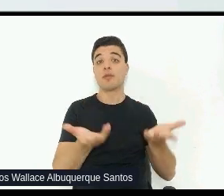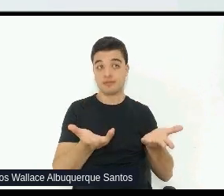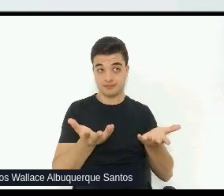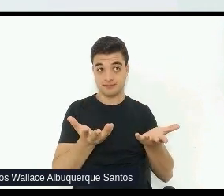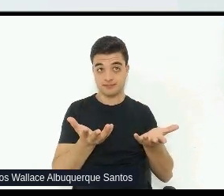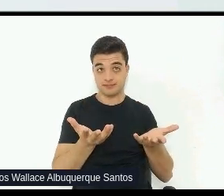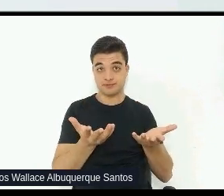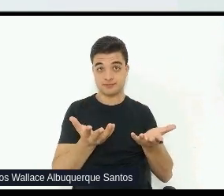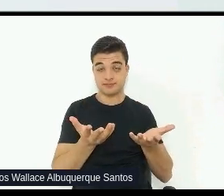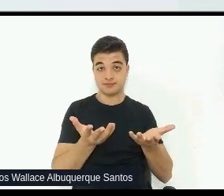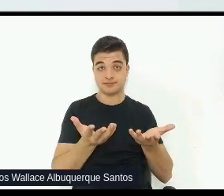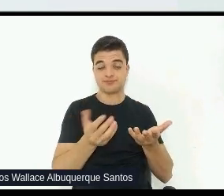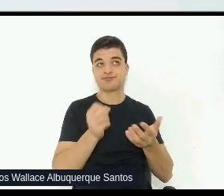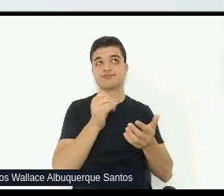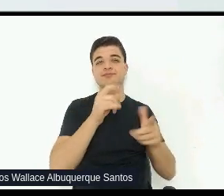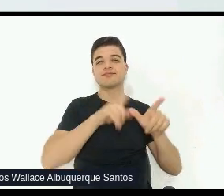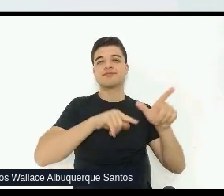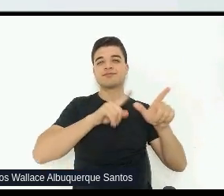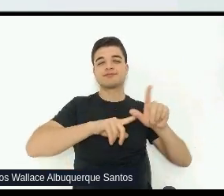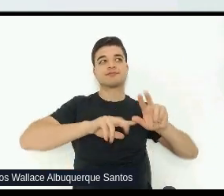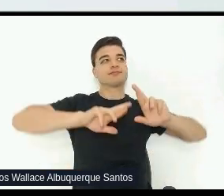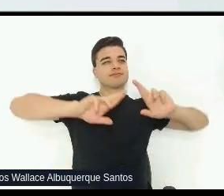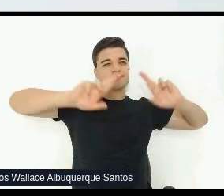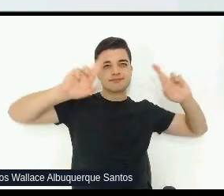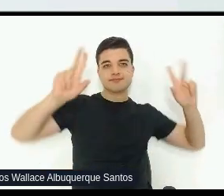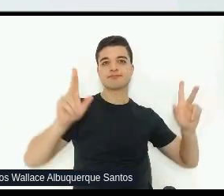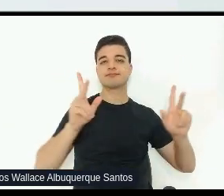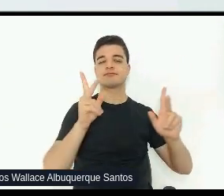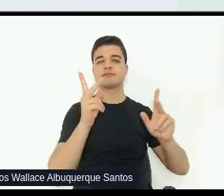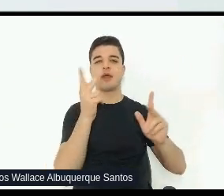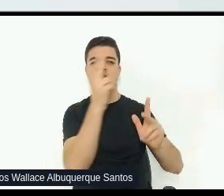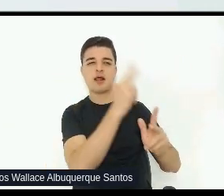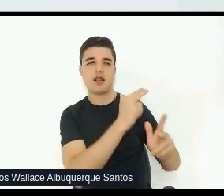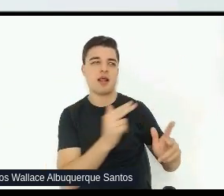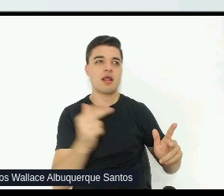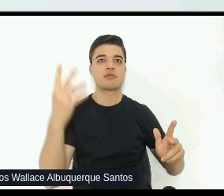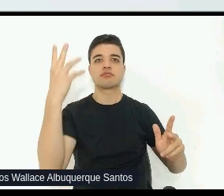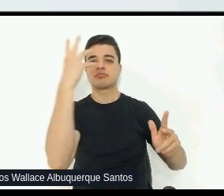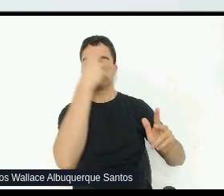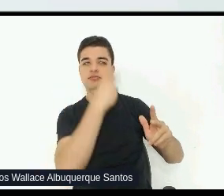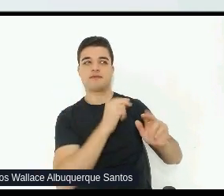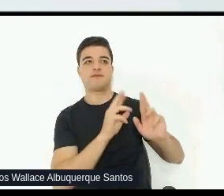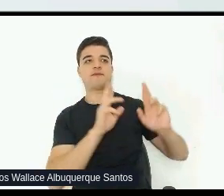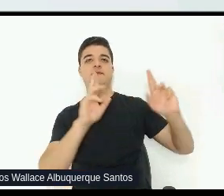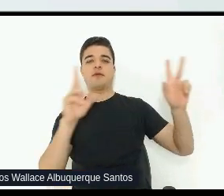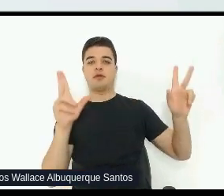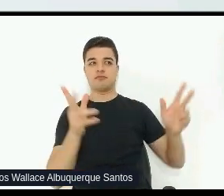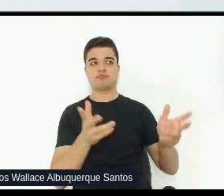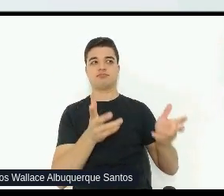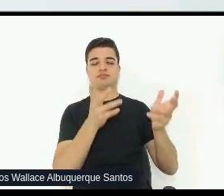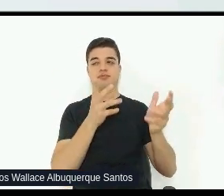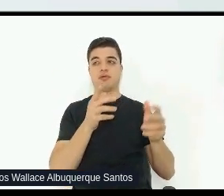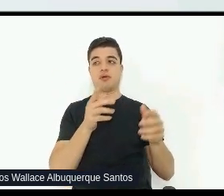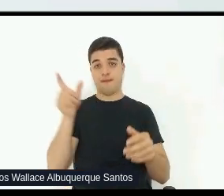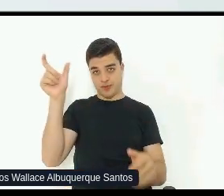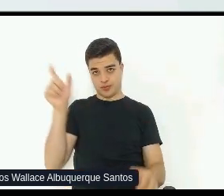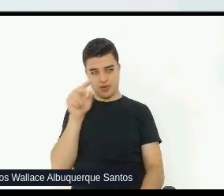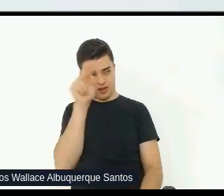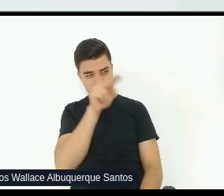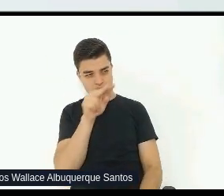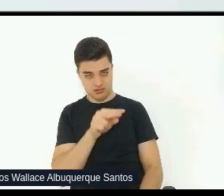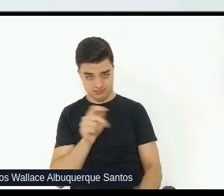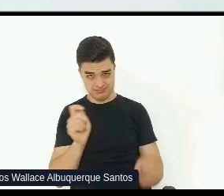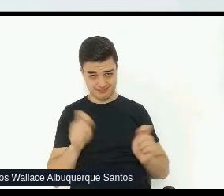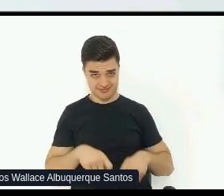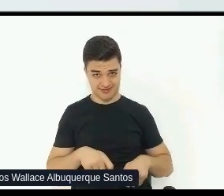uma tipografia fantasia, com muito rebuscada por todo um texto, será que o usuário está conseguindo ler aquilo? Será que ele está conseguindo absorver